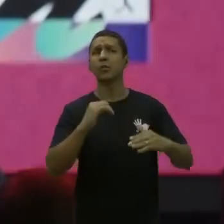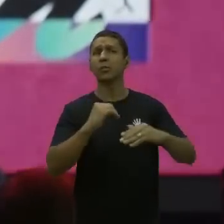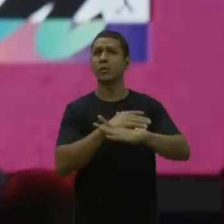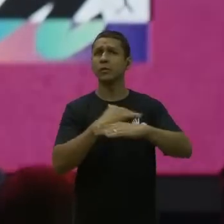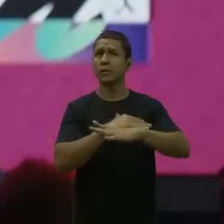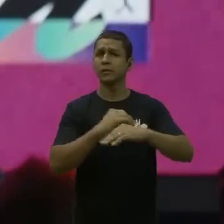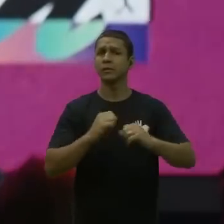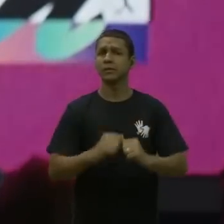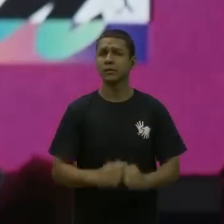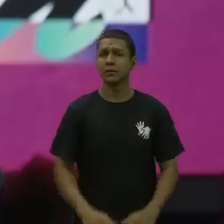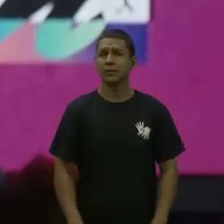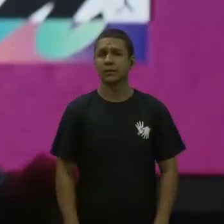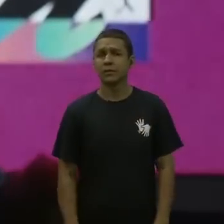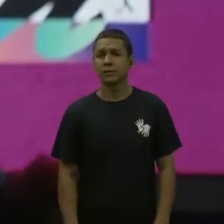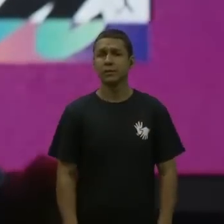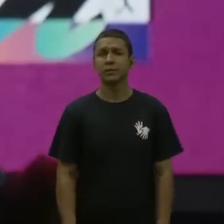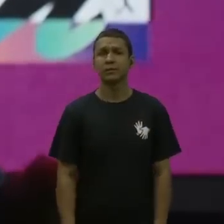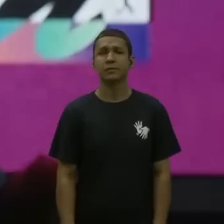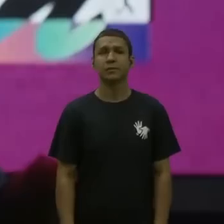bairro.